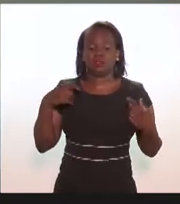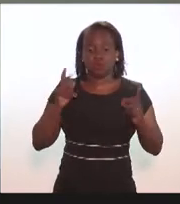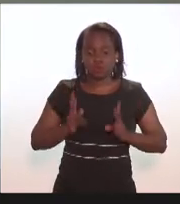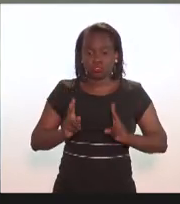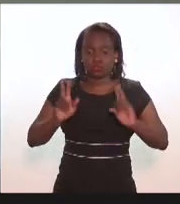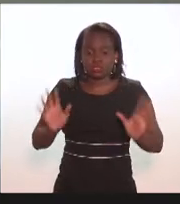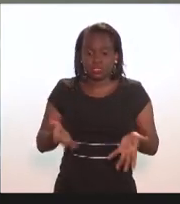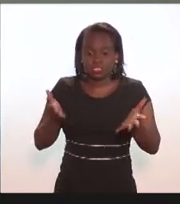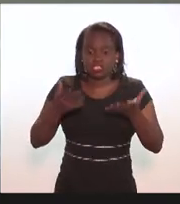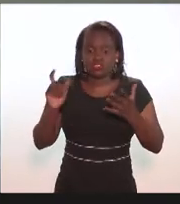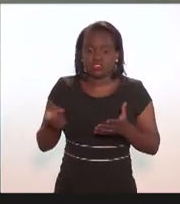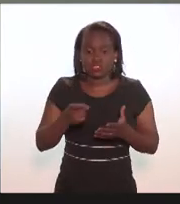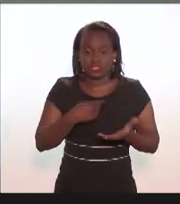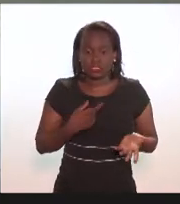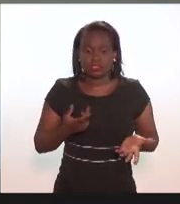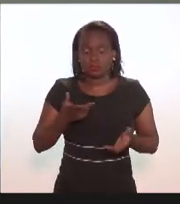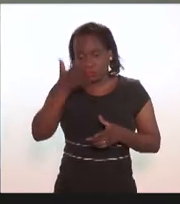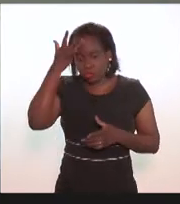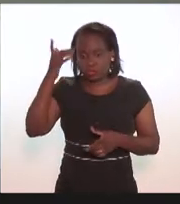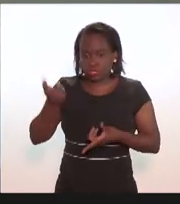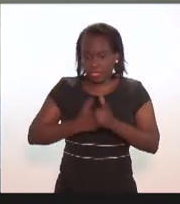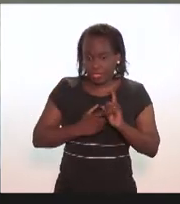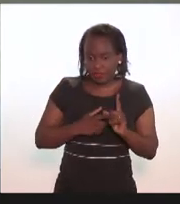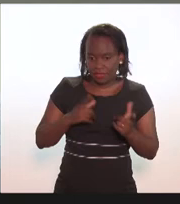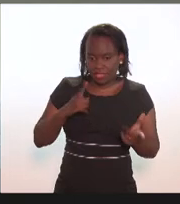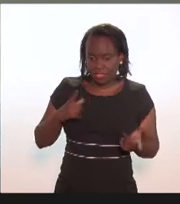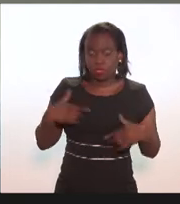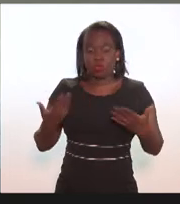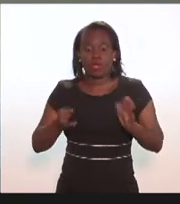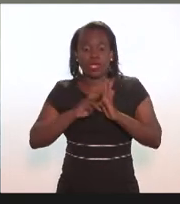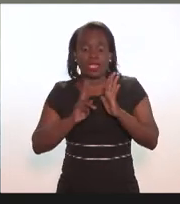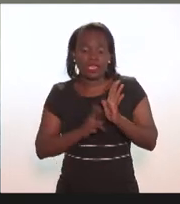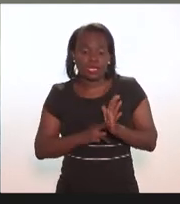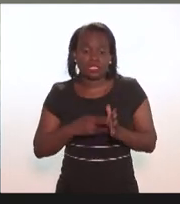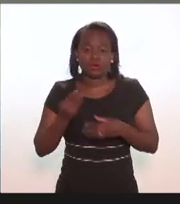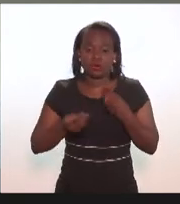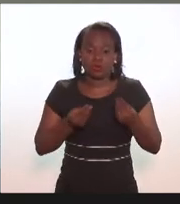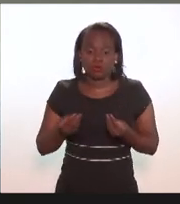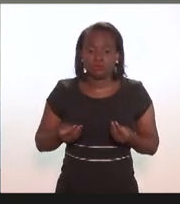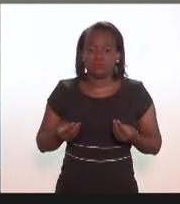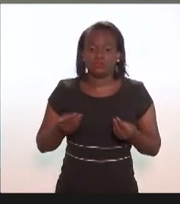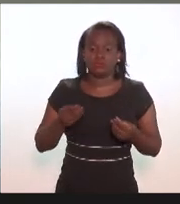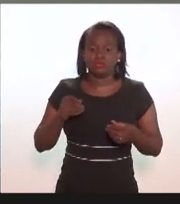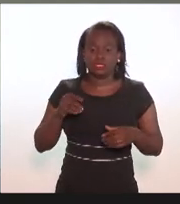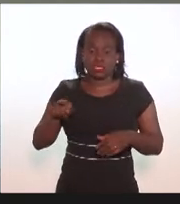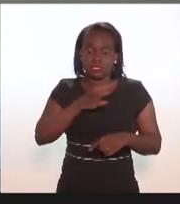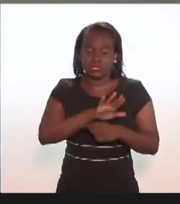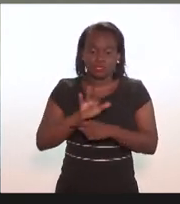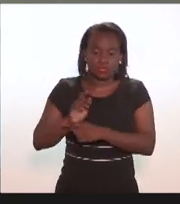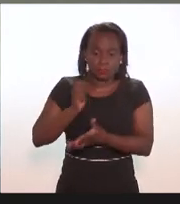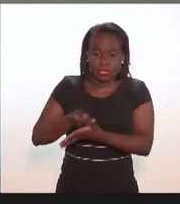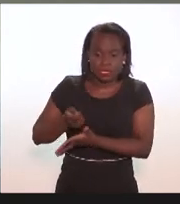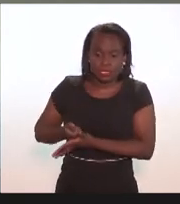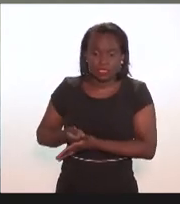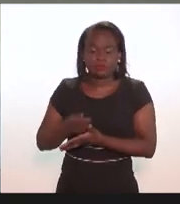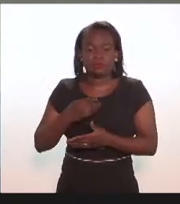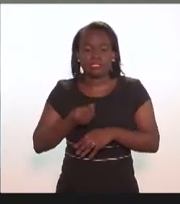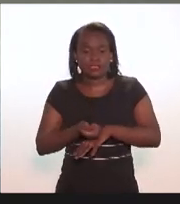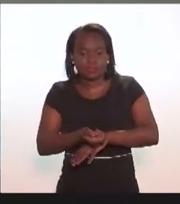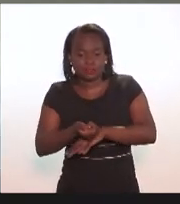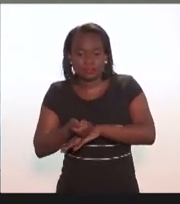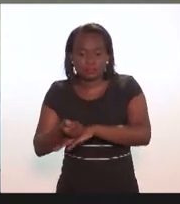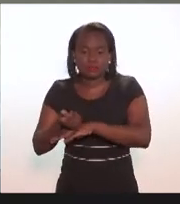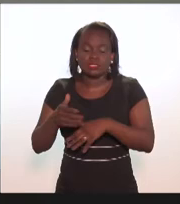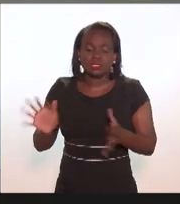incentivo fiscal para devedor quanto mais? A gente vai fazer regras, por exemplo, de rating de contribuintes para concessão de